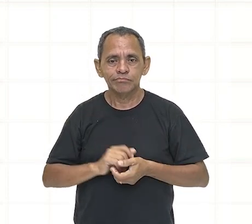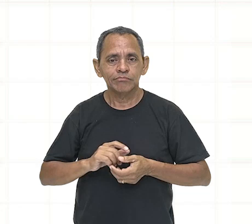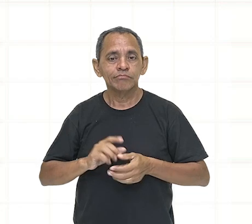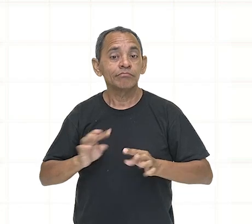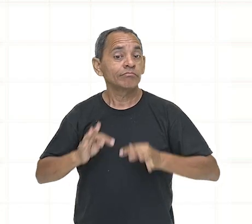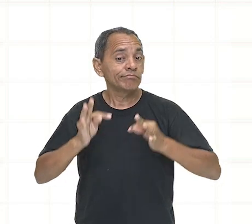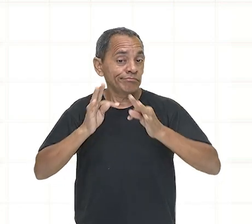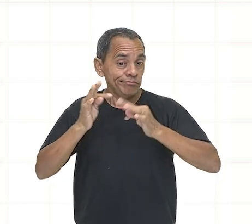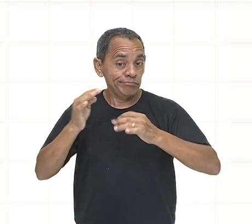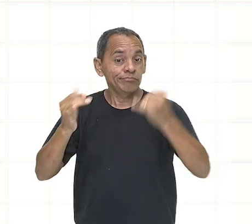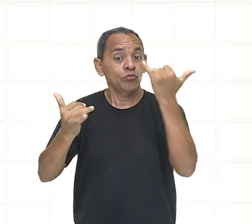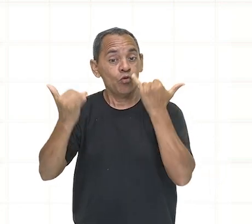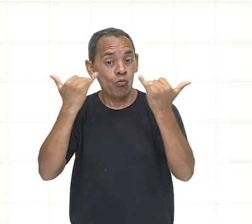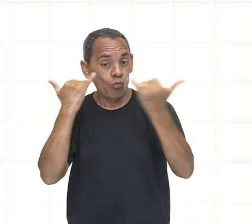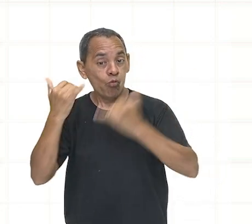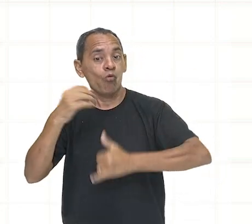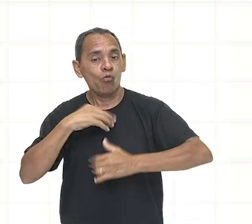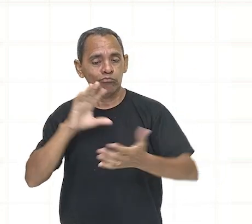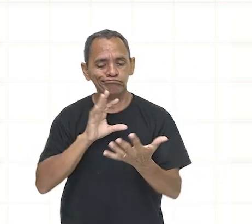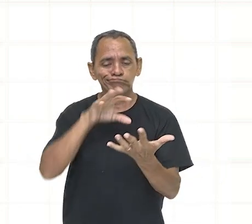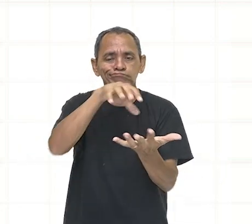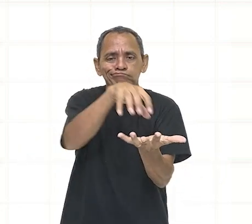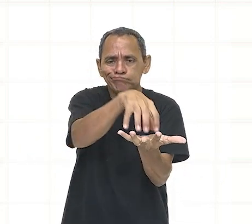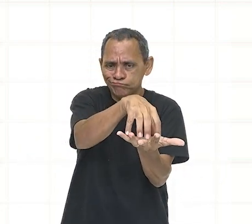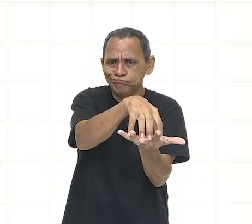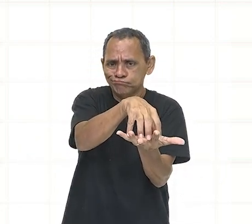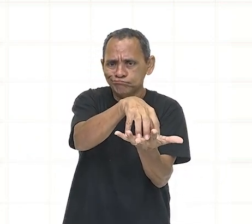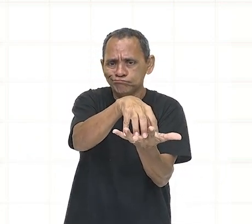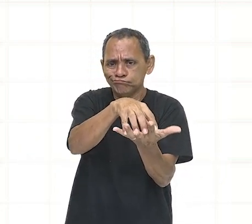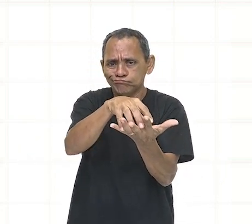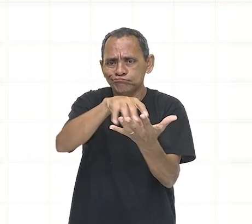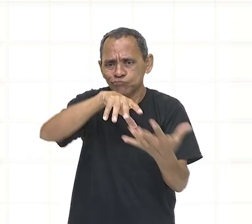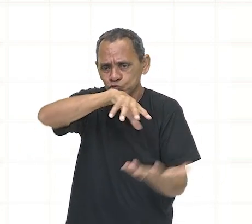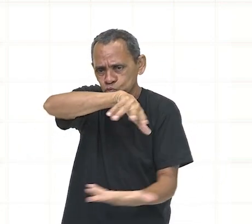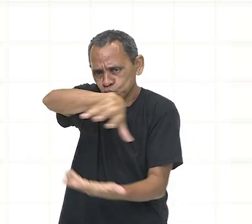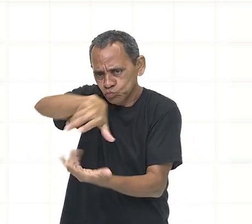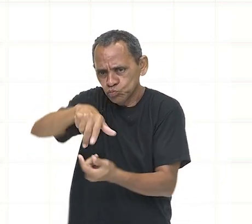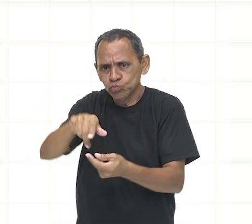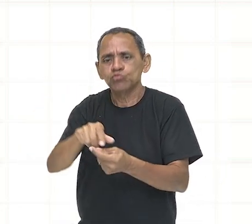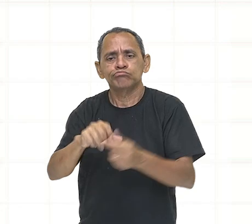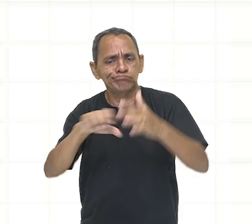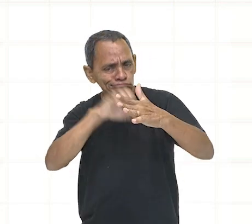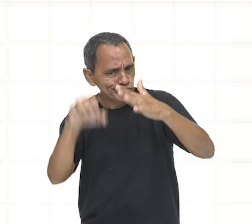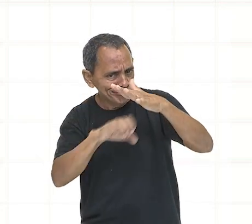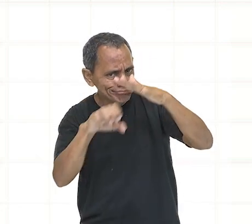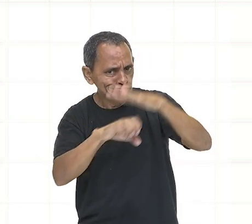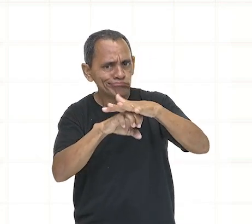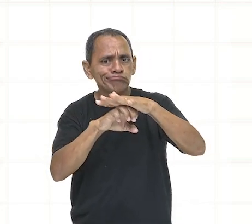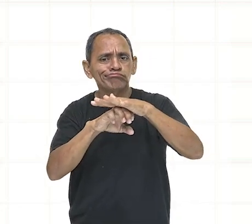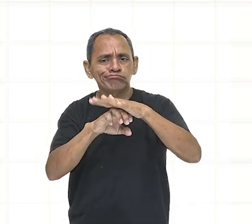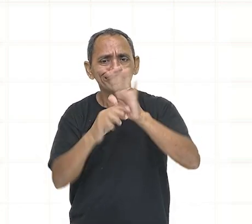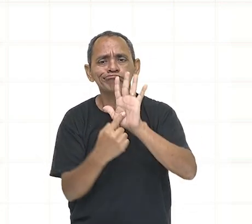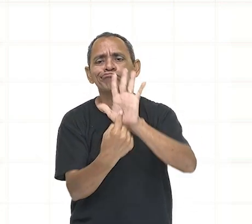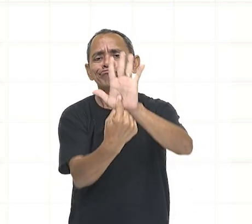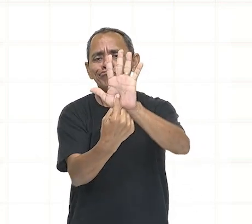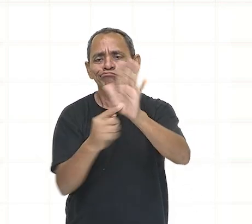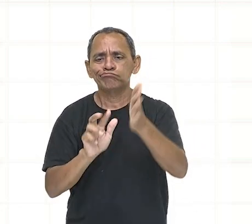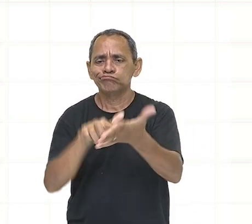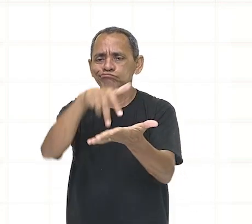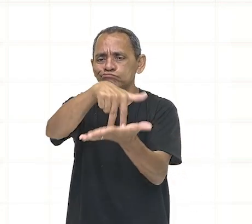Tecnologia da informação. A Ásia é um centro global de tecnologia com empresas de destaque. E aí, vejam